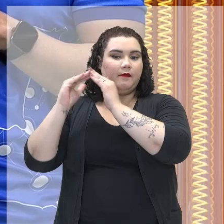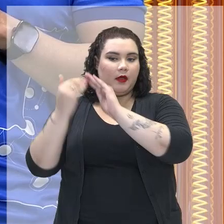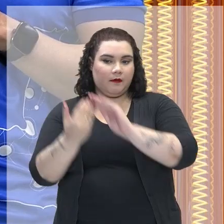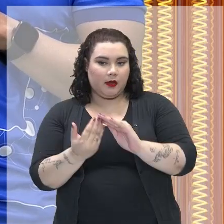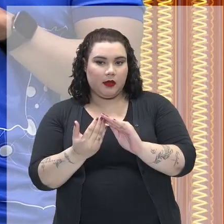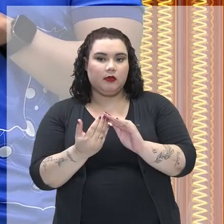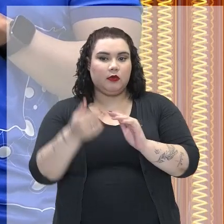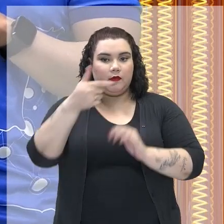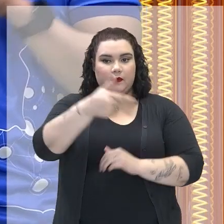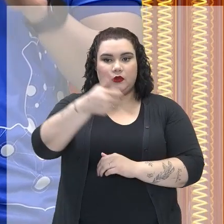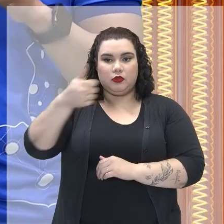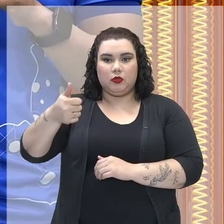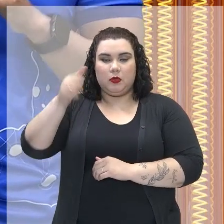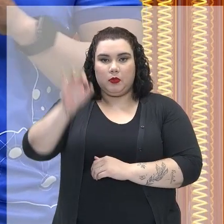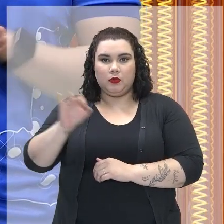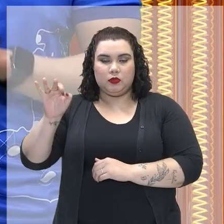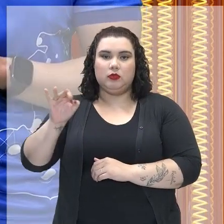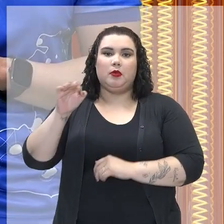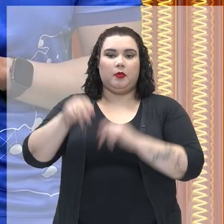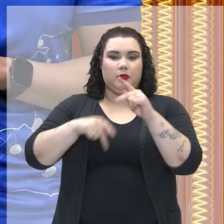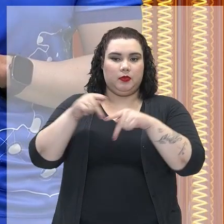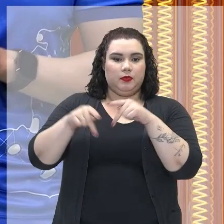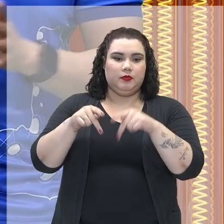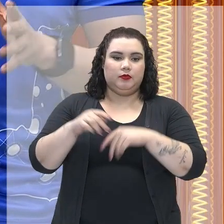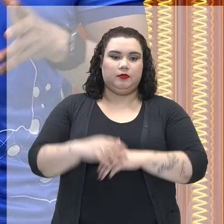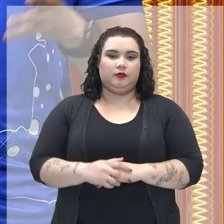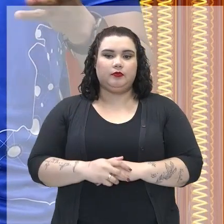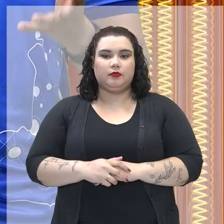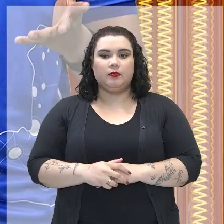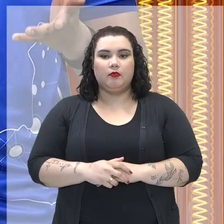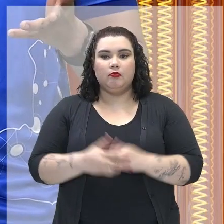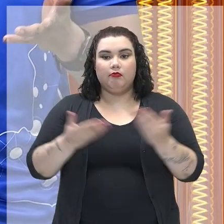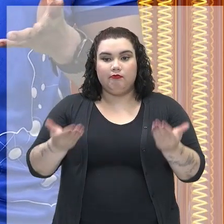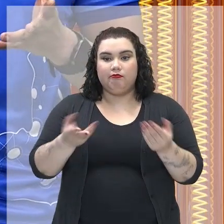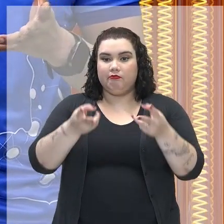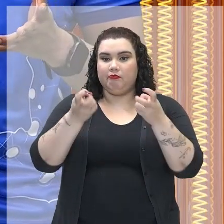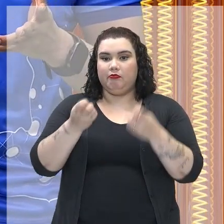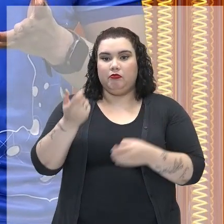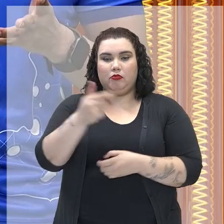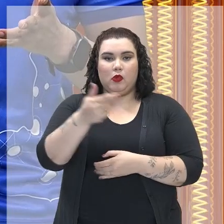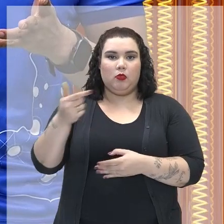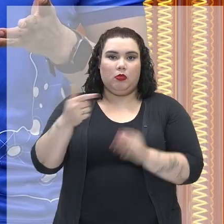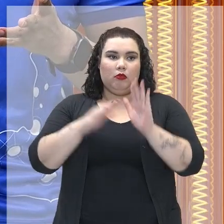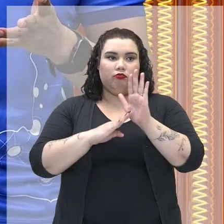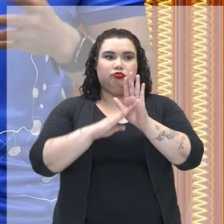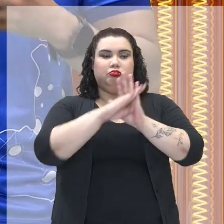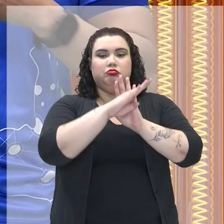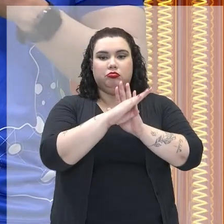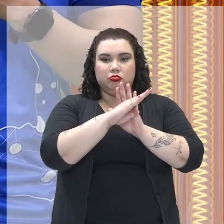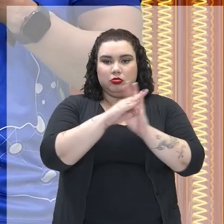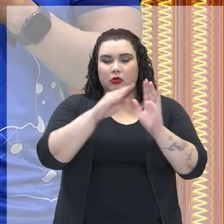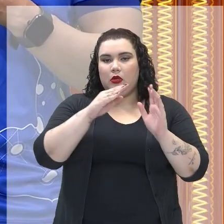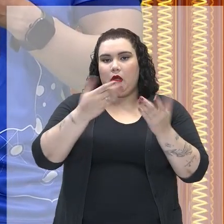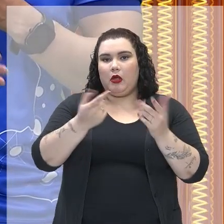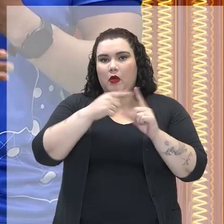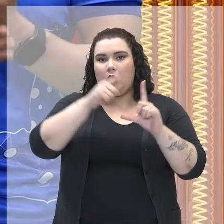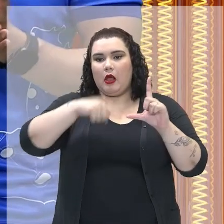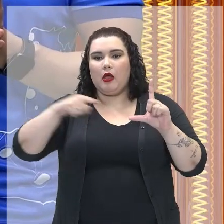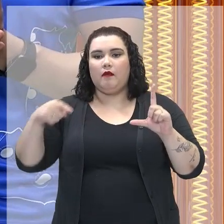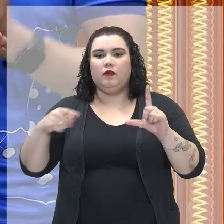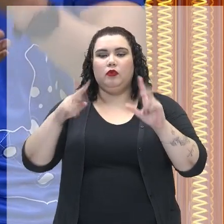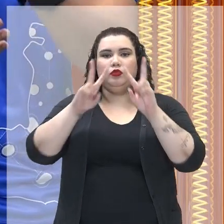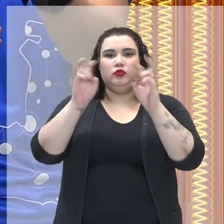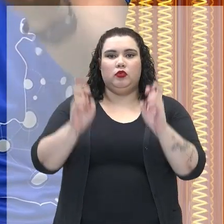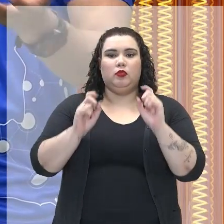tá? 21% da sua população vivendo em favelas. Olha, e nós não temos bons índices relacionados ali ao